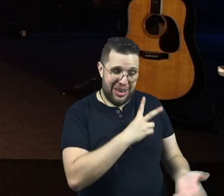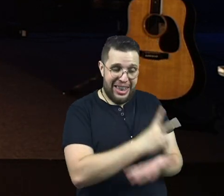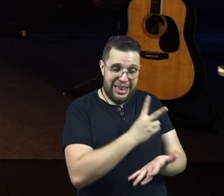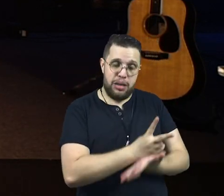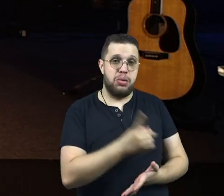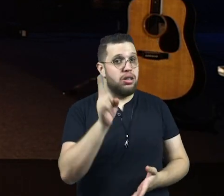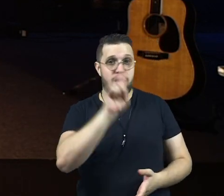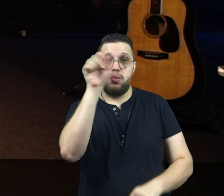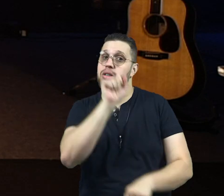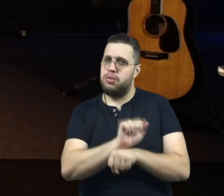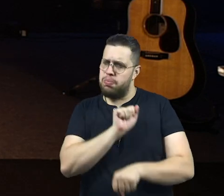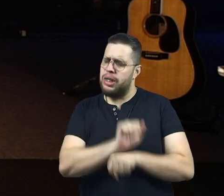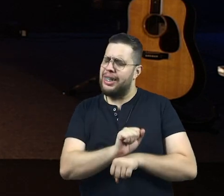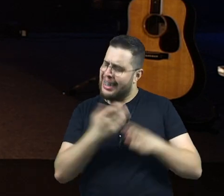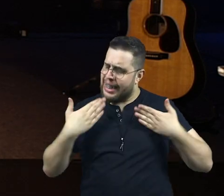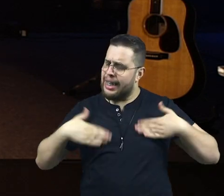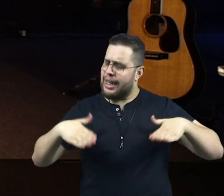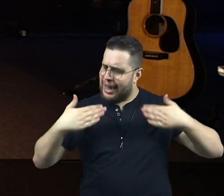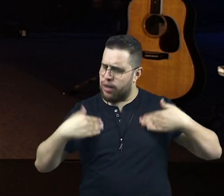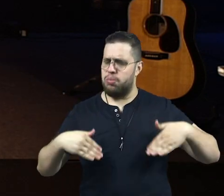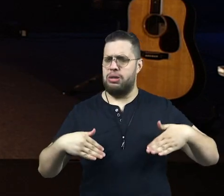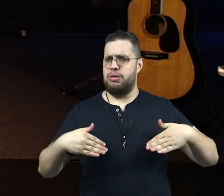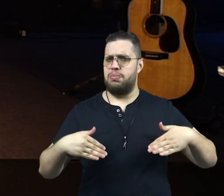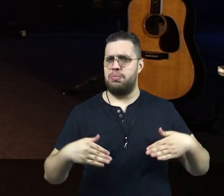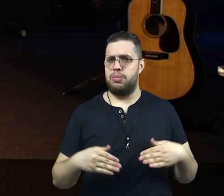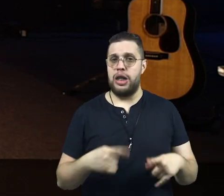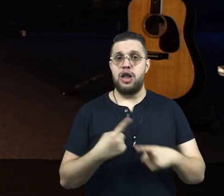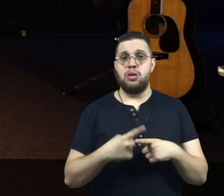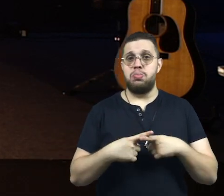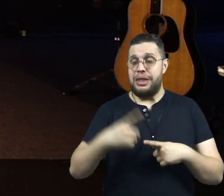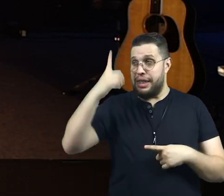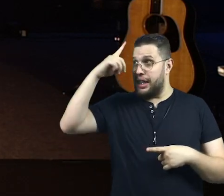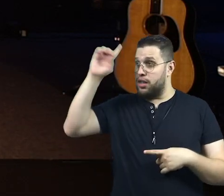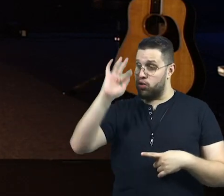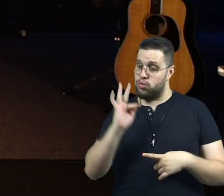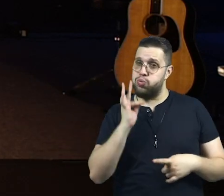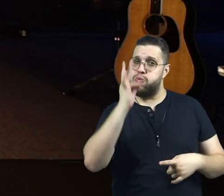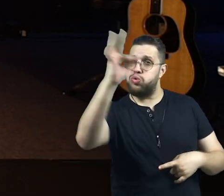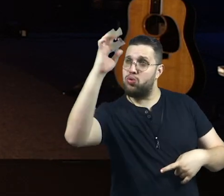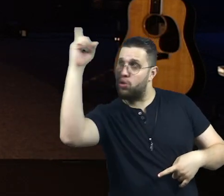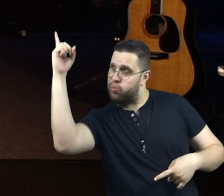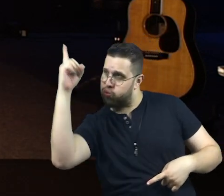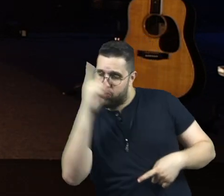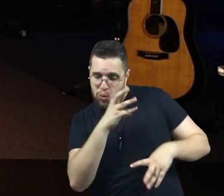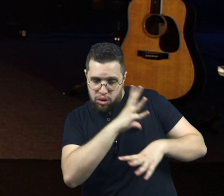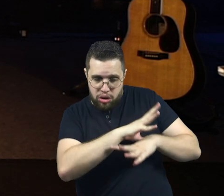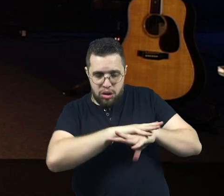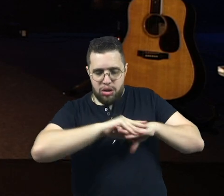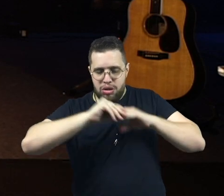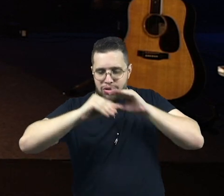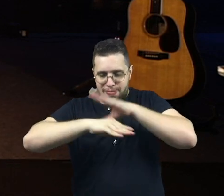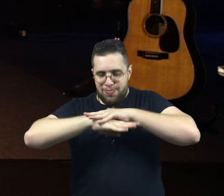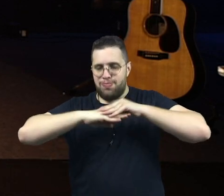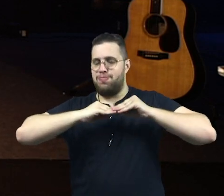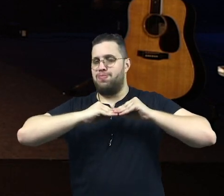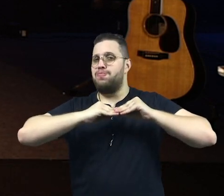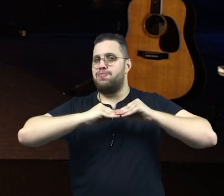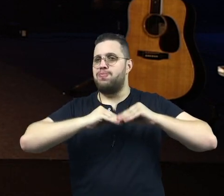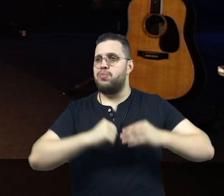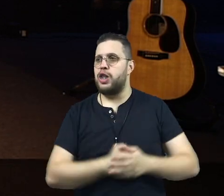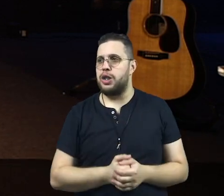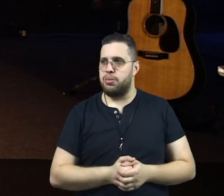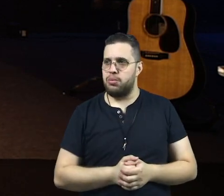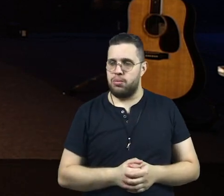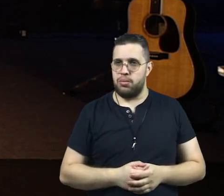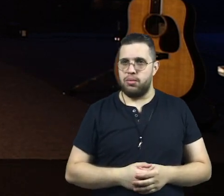espere. Ele feriu os egípcios, mas Ele também foi quem curou. Deus está permitindo,